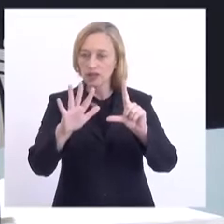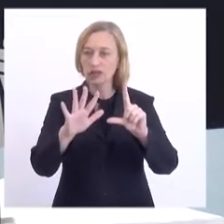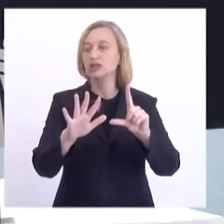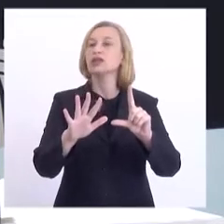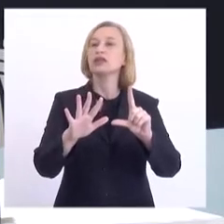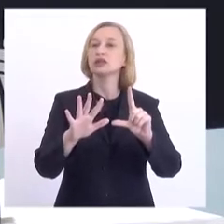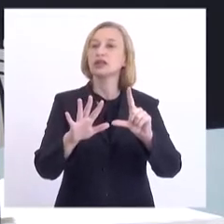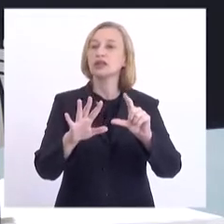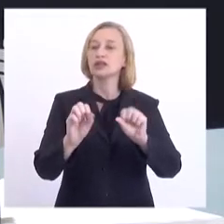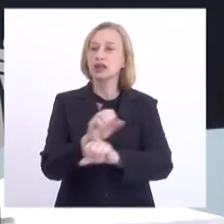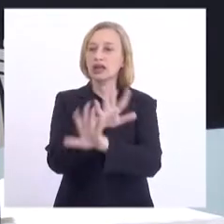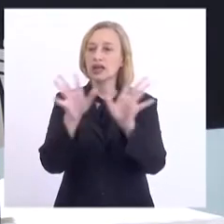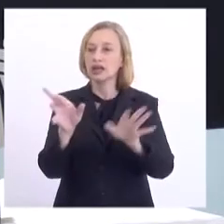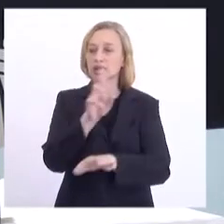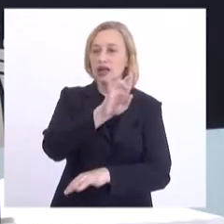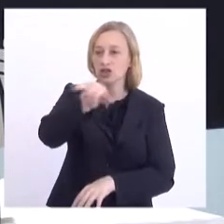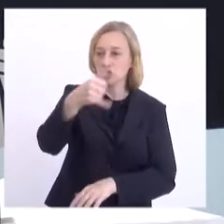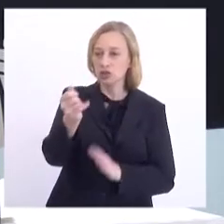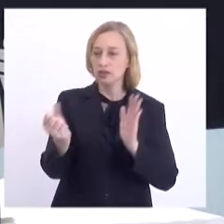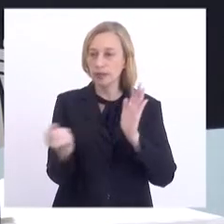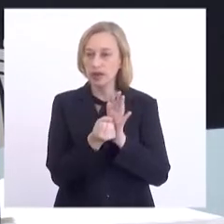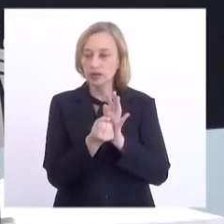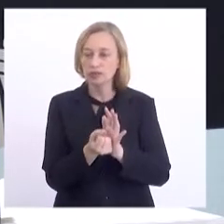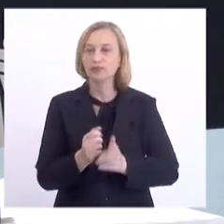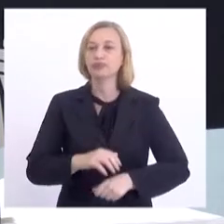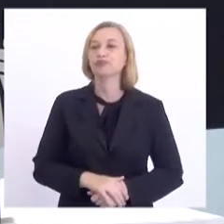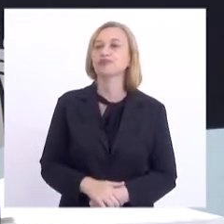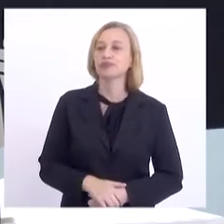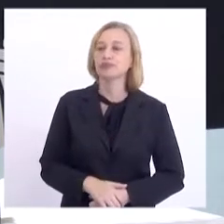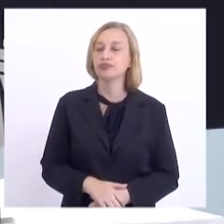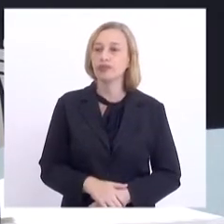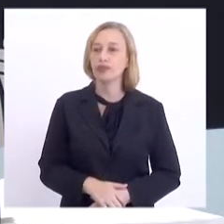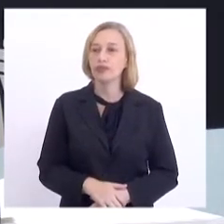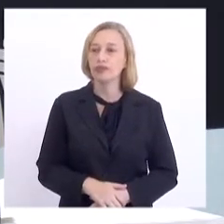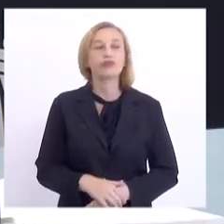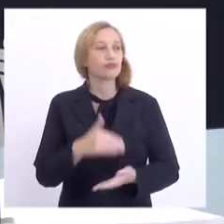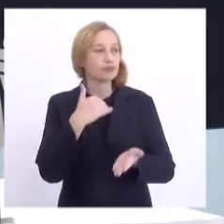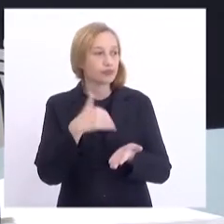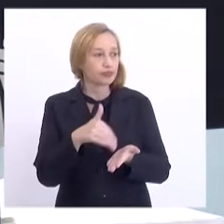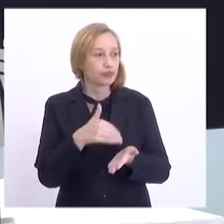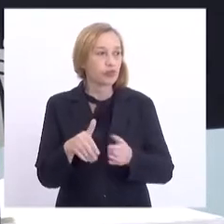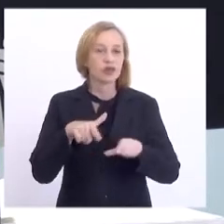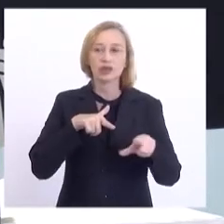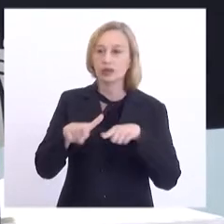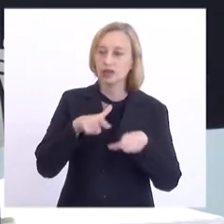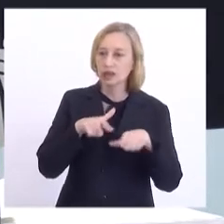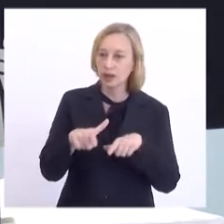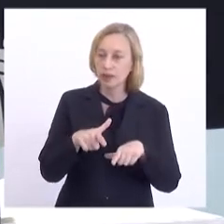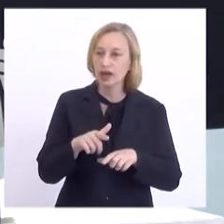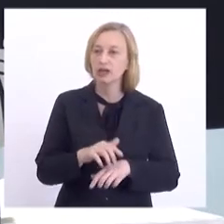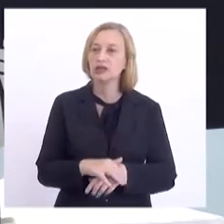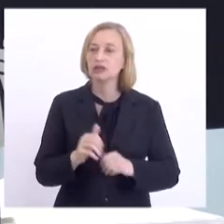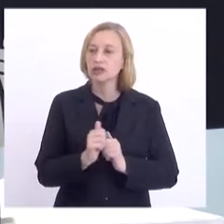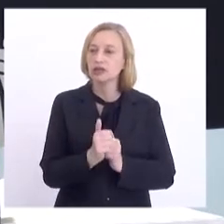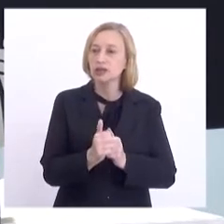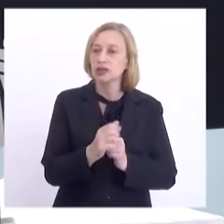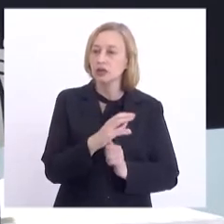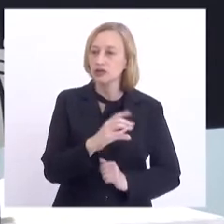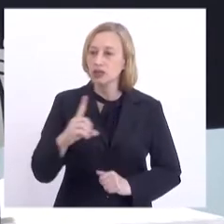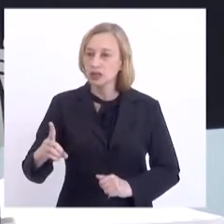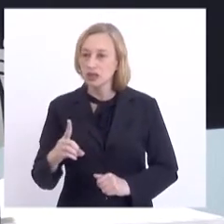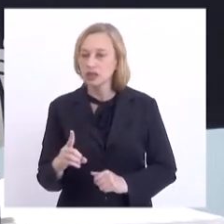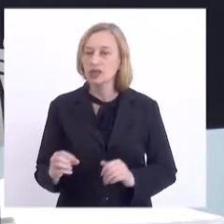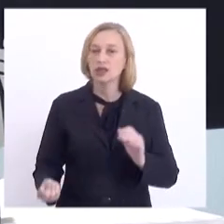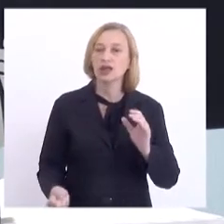tá então é a secretaria o trabalho dessa coordenação nesse GT